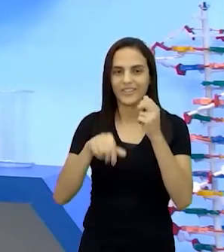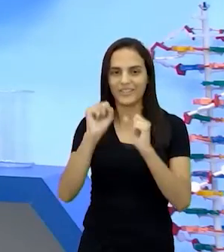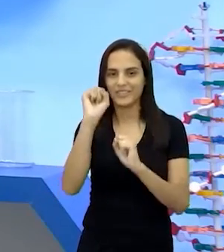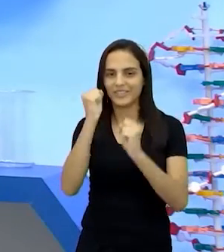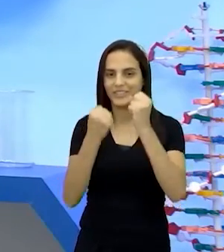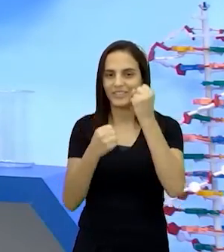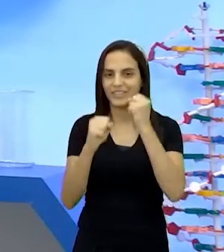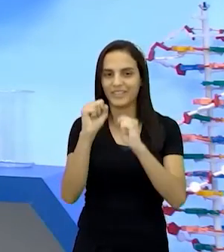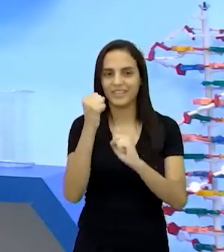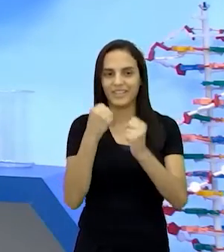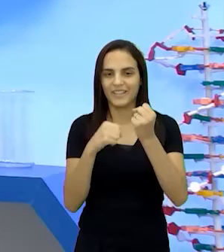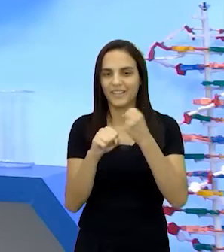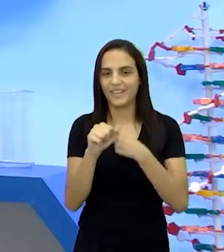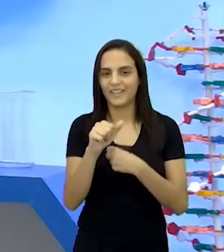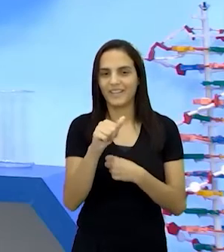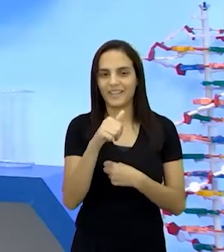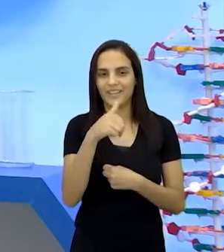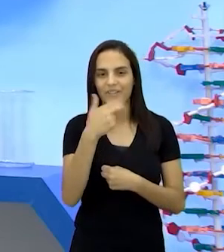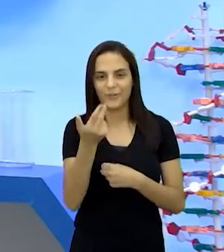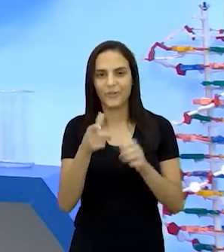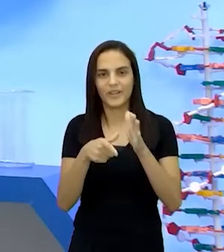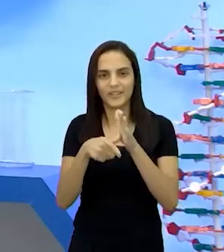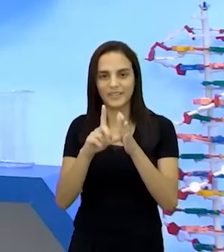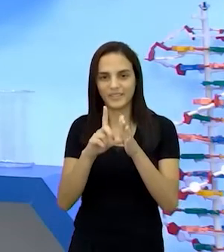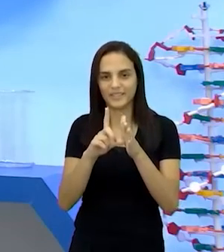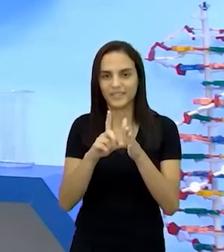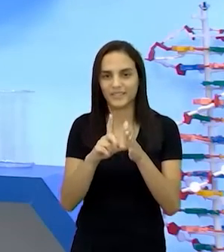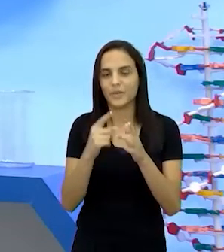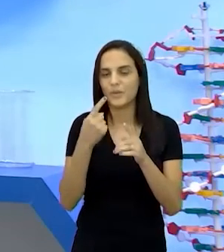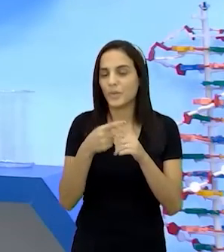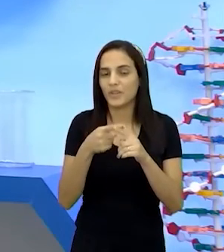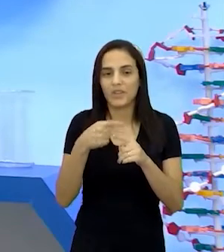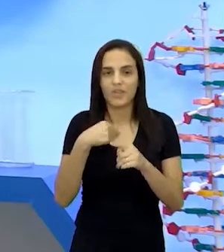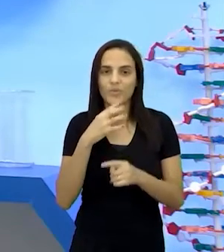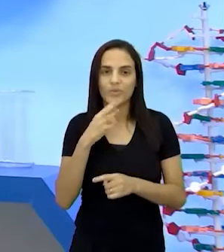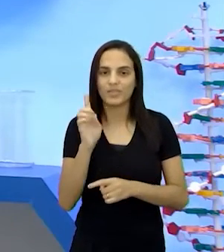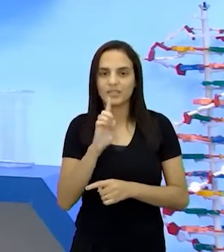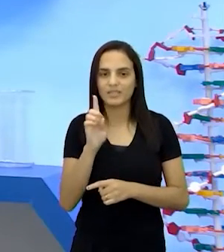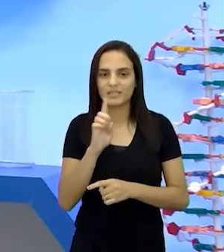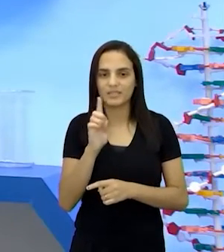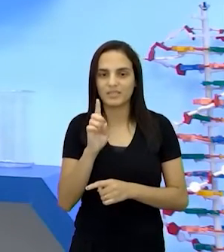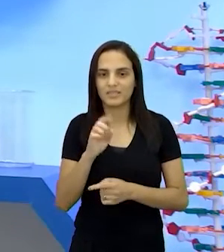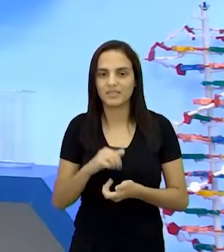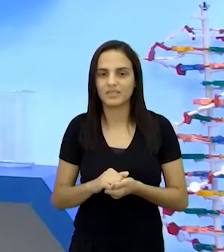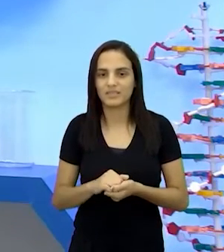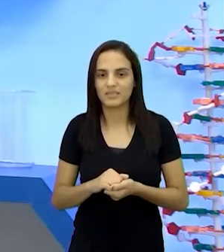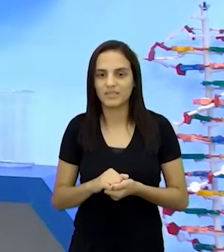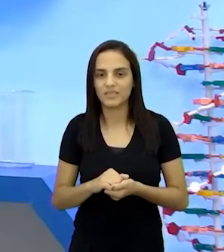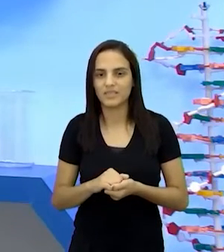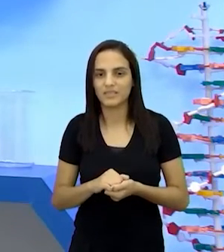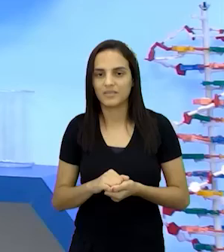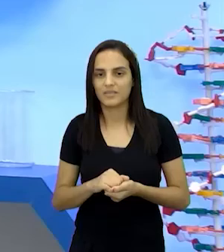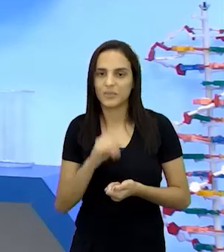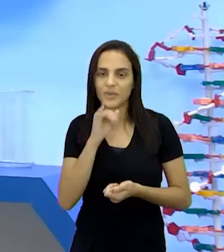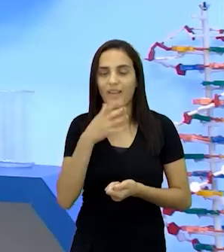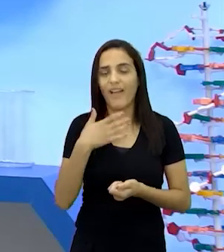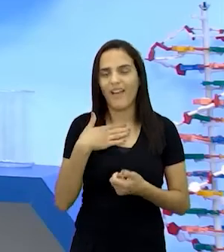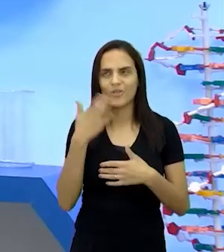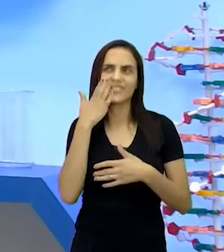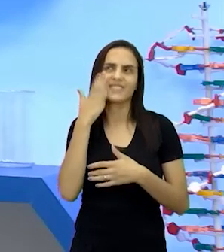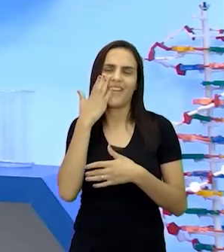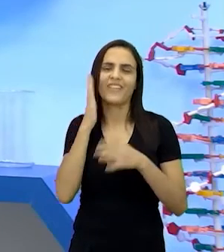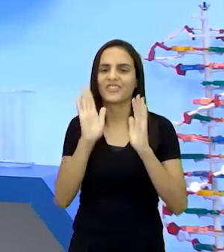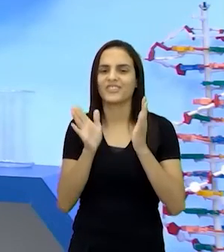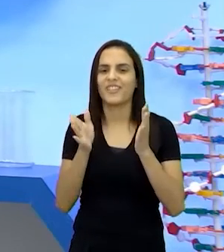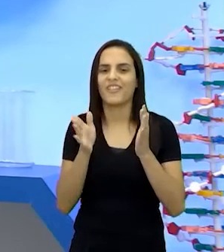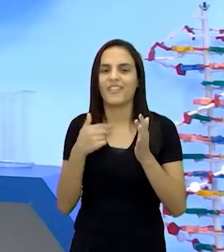envolve lutas e tal, ou antes. Exato. Por não conhecer muito, eu sou a mais indicada, porque se eu já sei bastante, né?